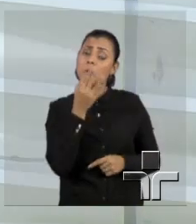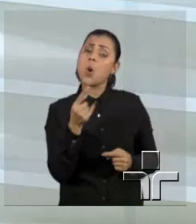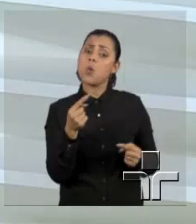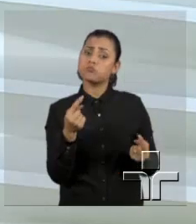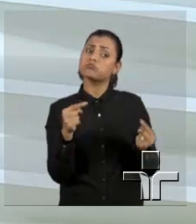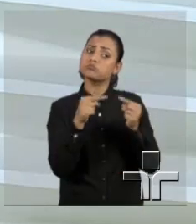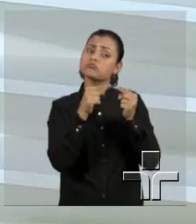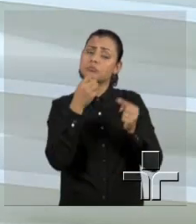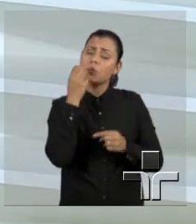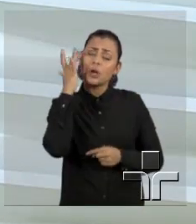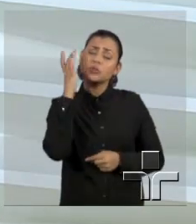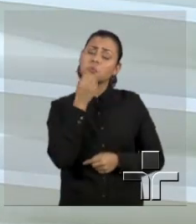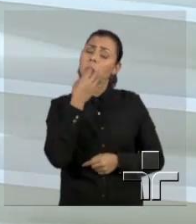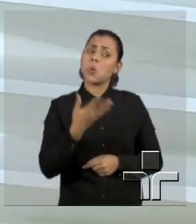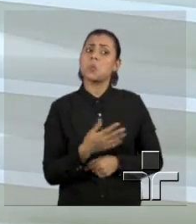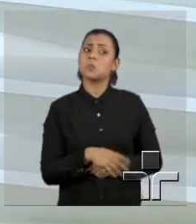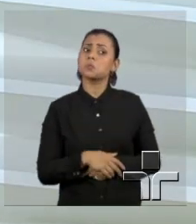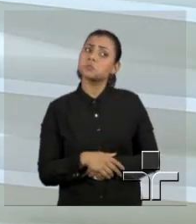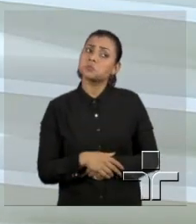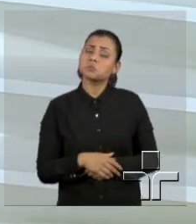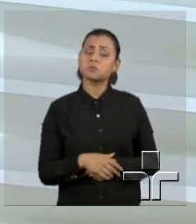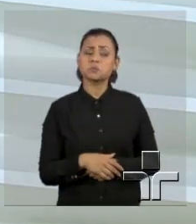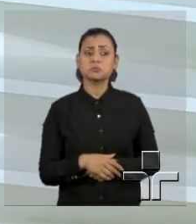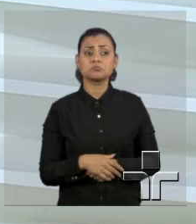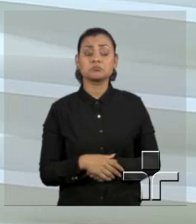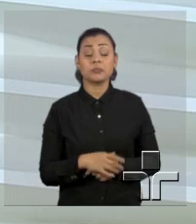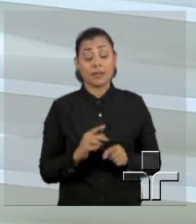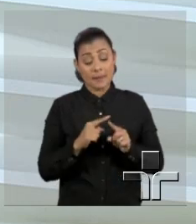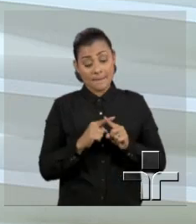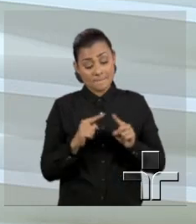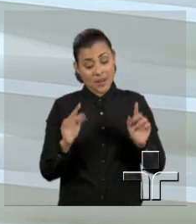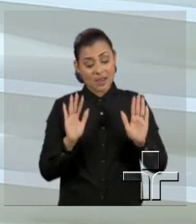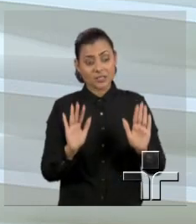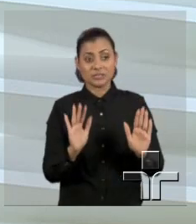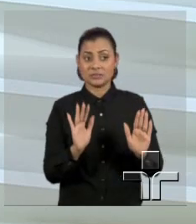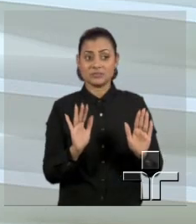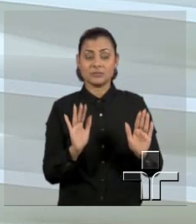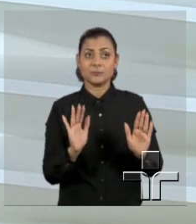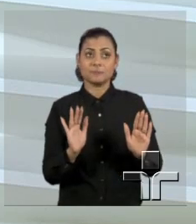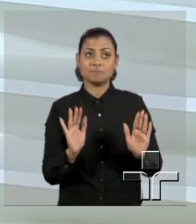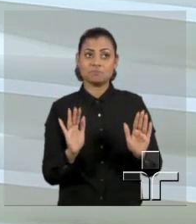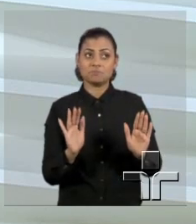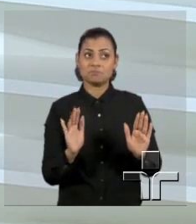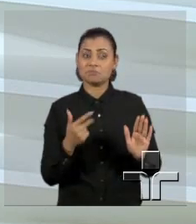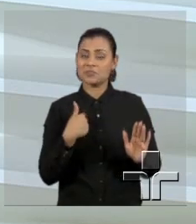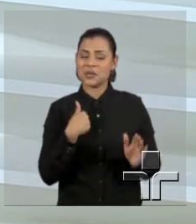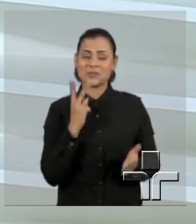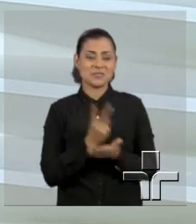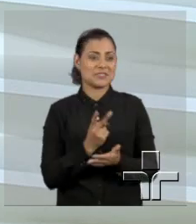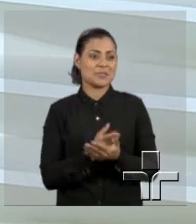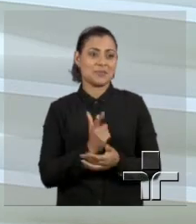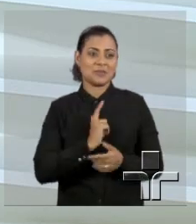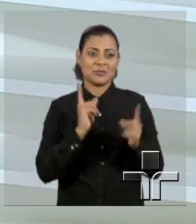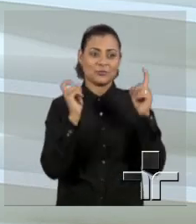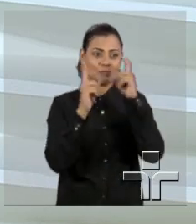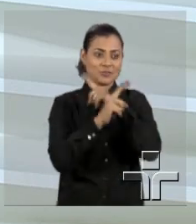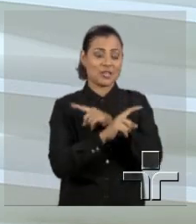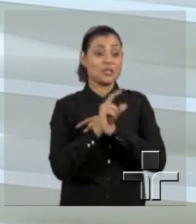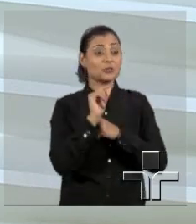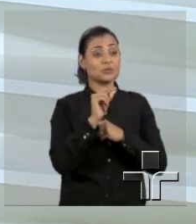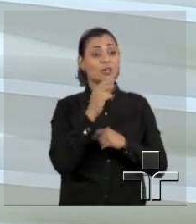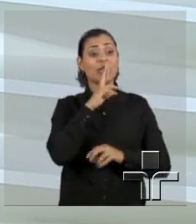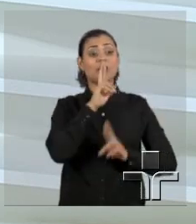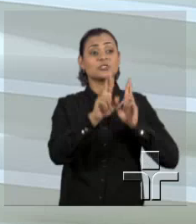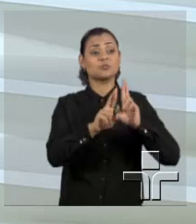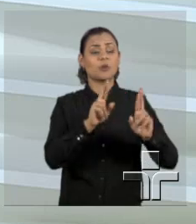prática virtuosa. Eu sempre tenho dificuldade quando a resposta é puramente subjetiva.